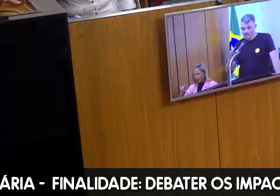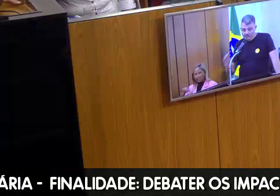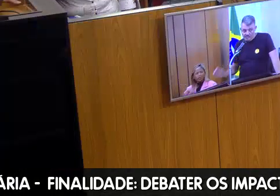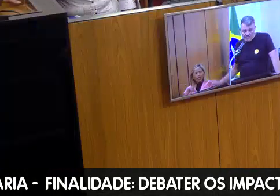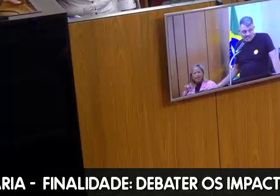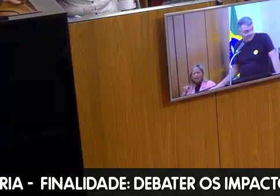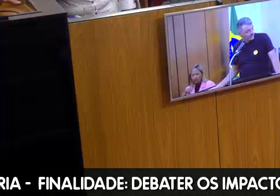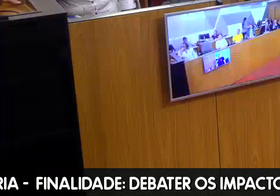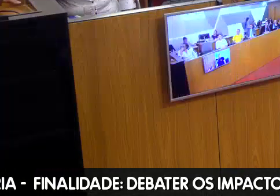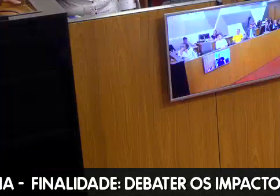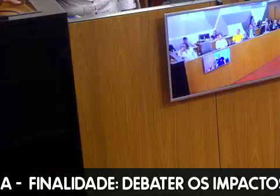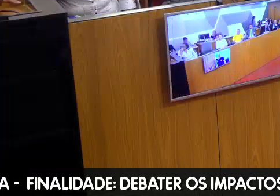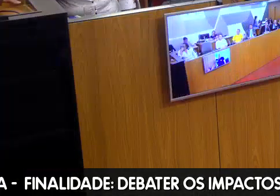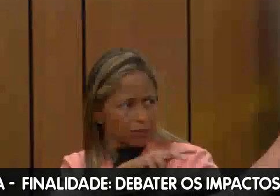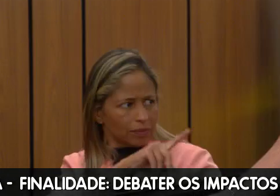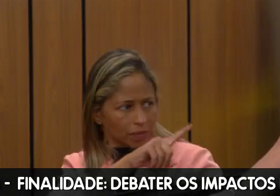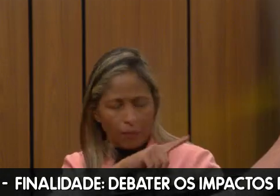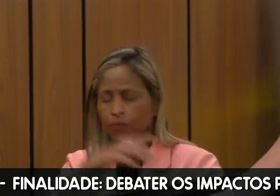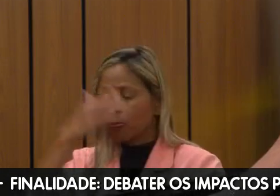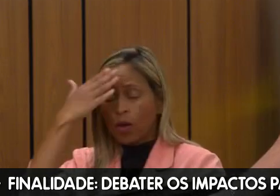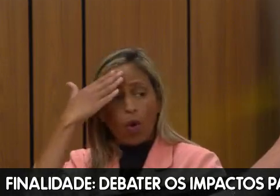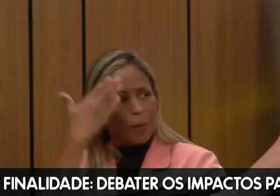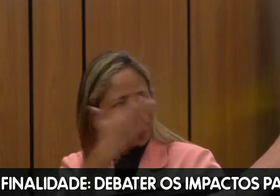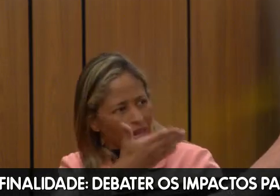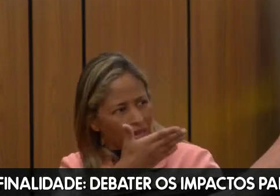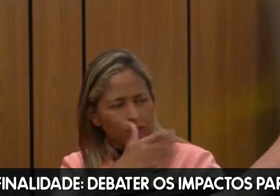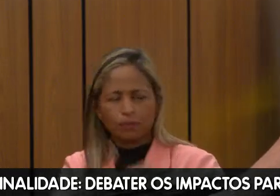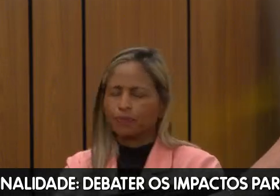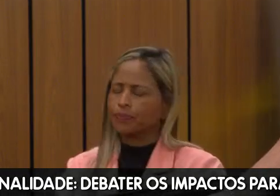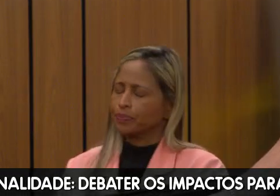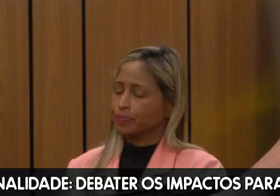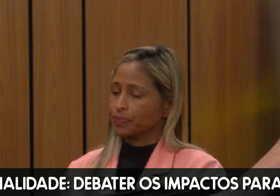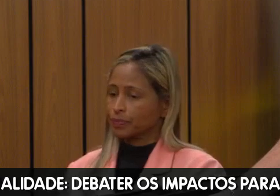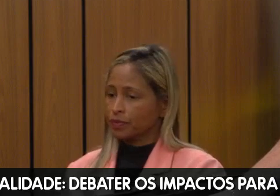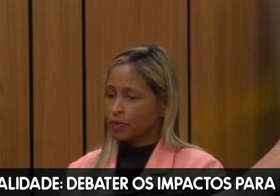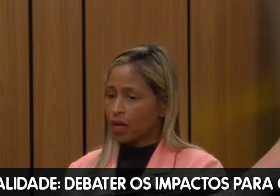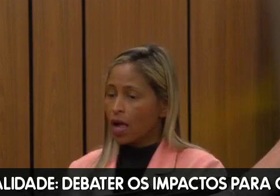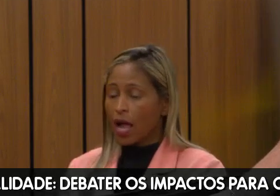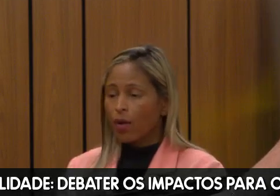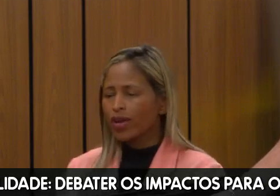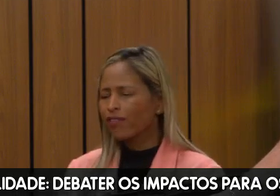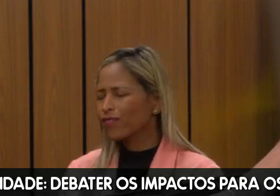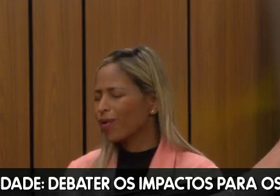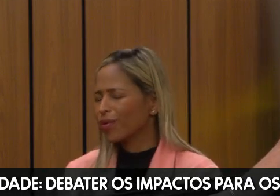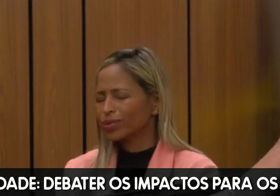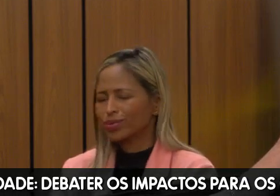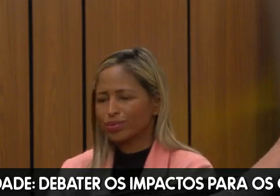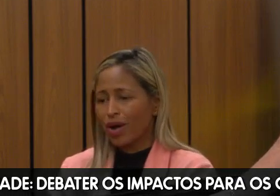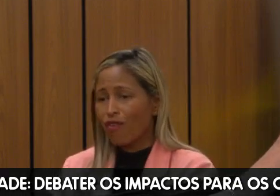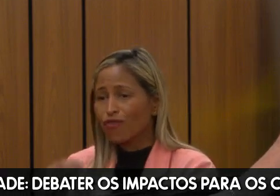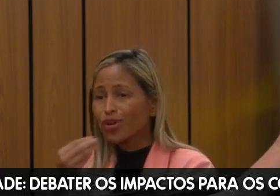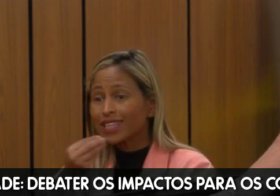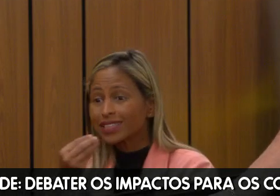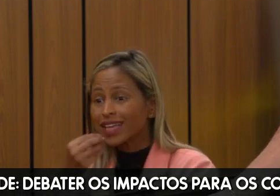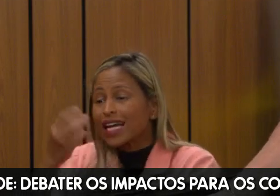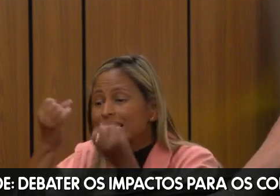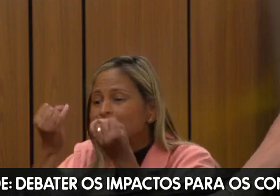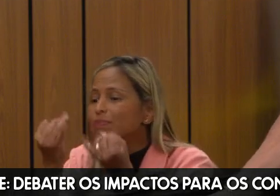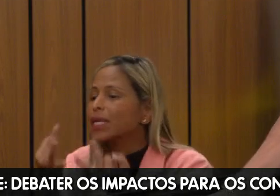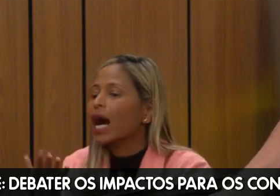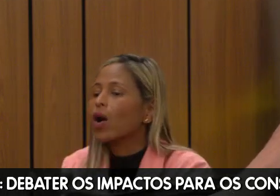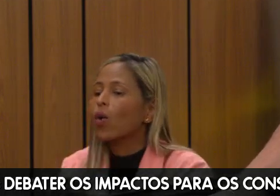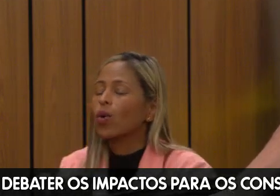aqui presentes muito obrigado por estar ajudando a gente eu tô um pouco nervoso mas eu vou tentar passar aqui para vocês